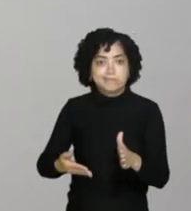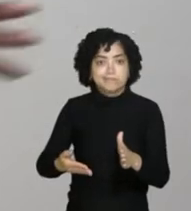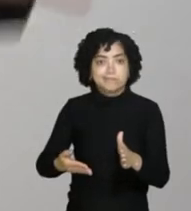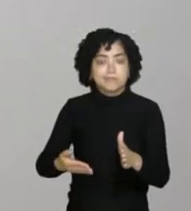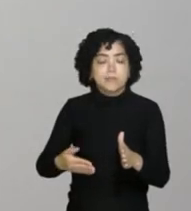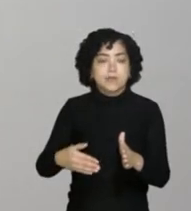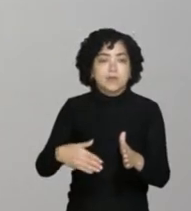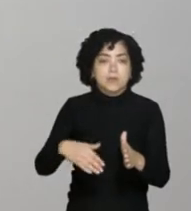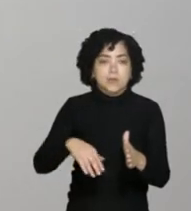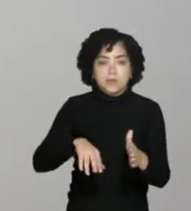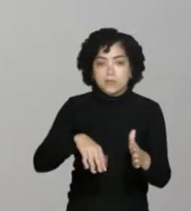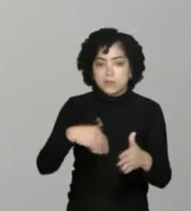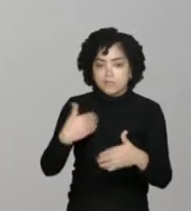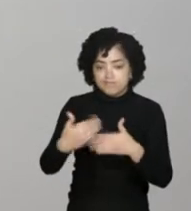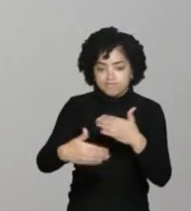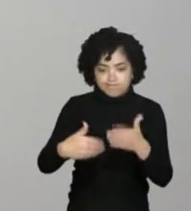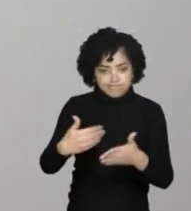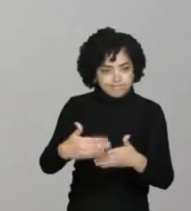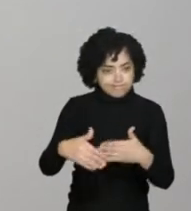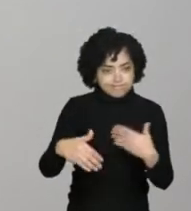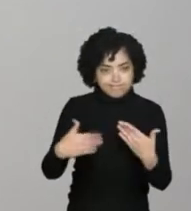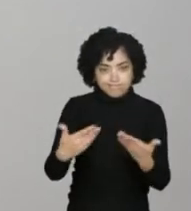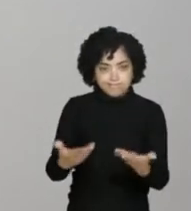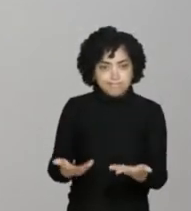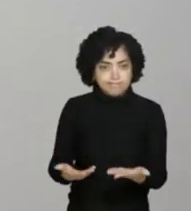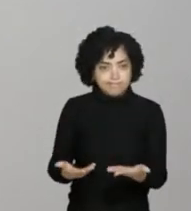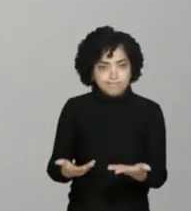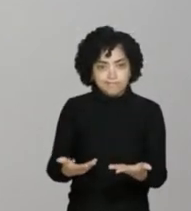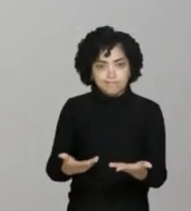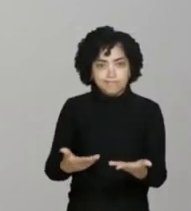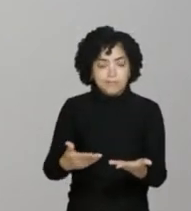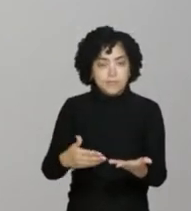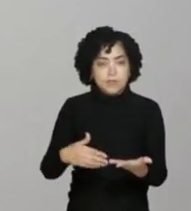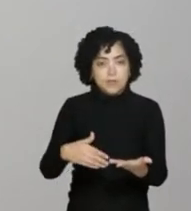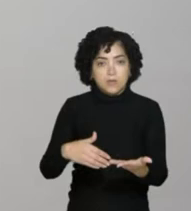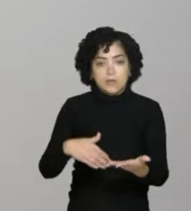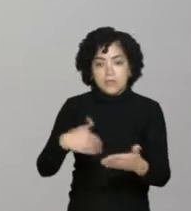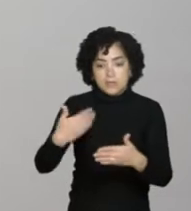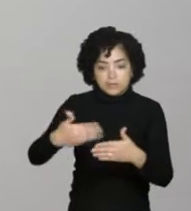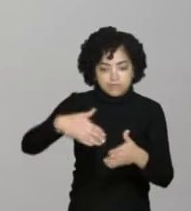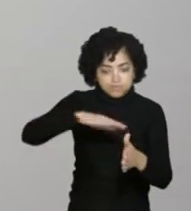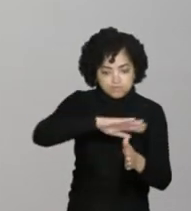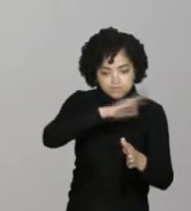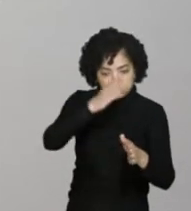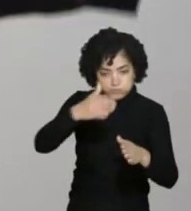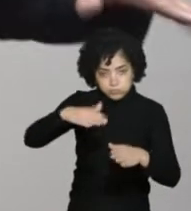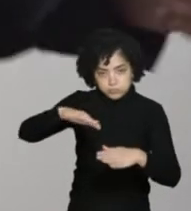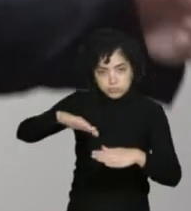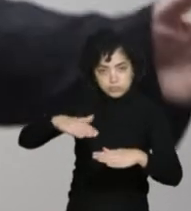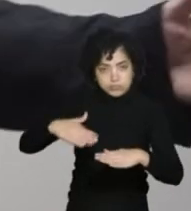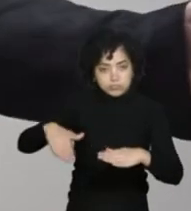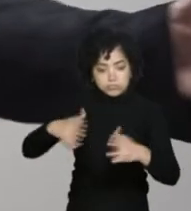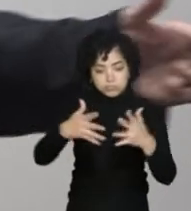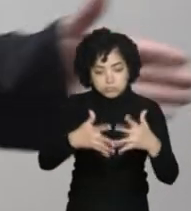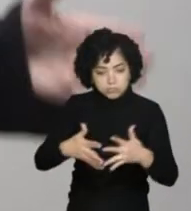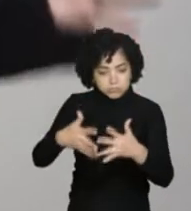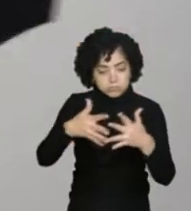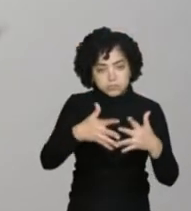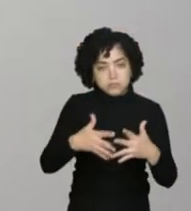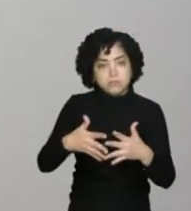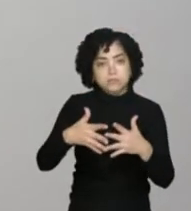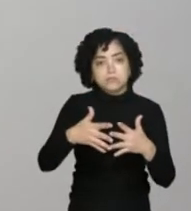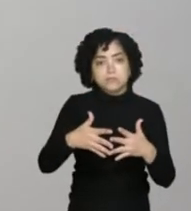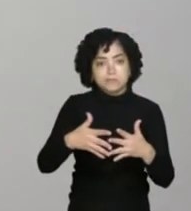virou a careta toda, meia caiu dentro do barranco, da grota, e metade estava fora assim, que dava para